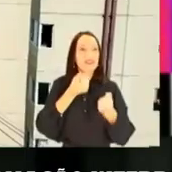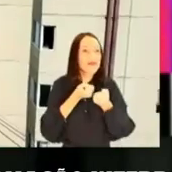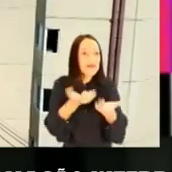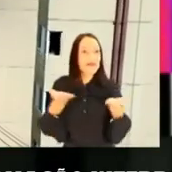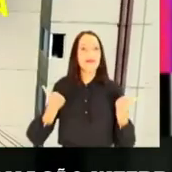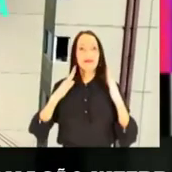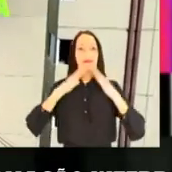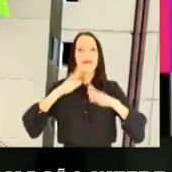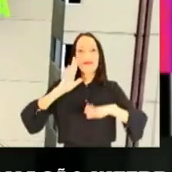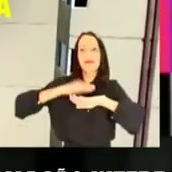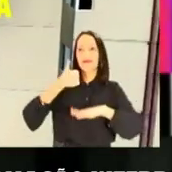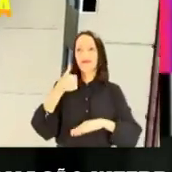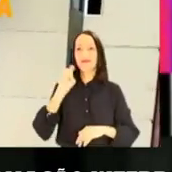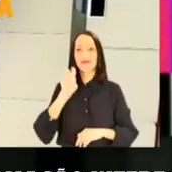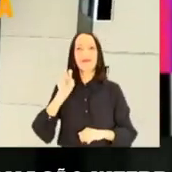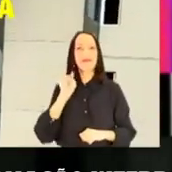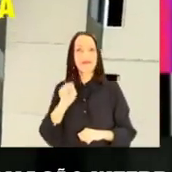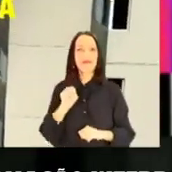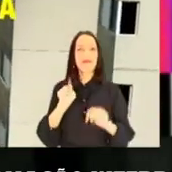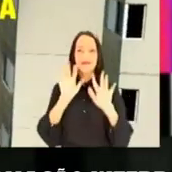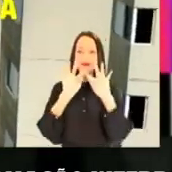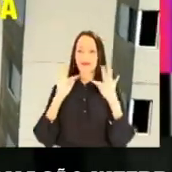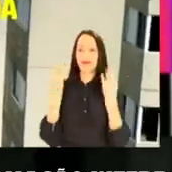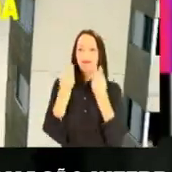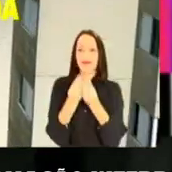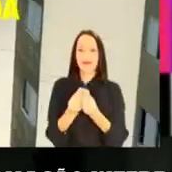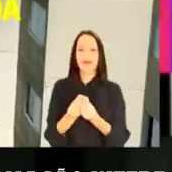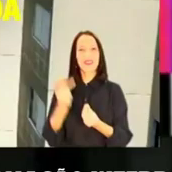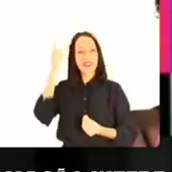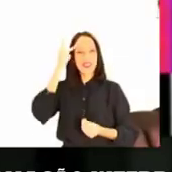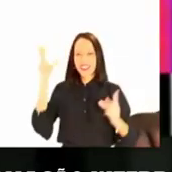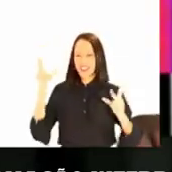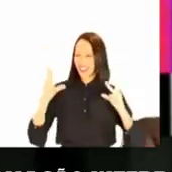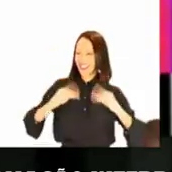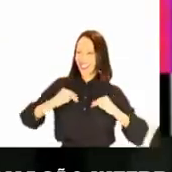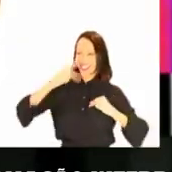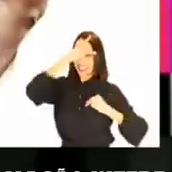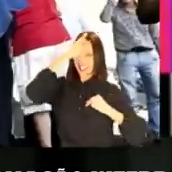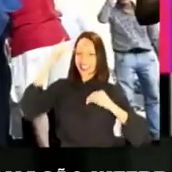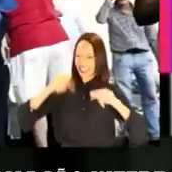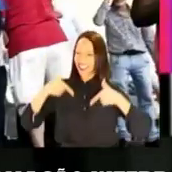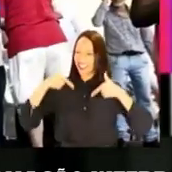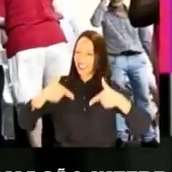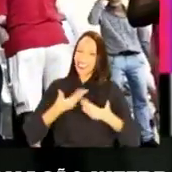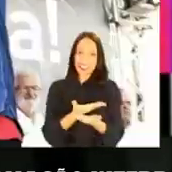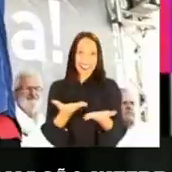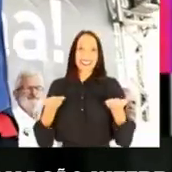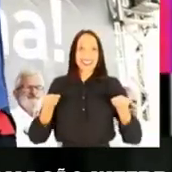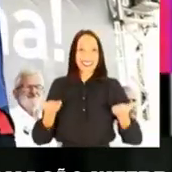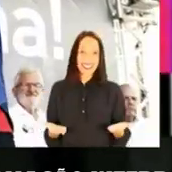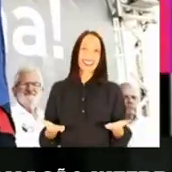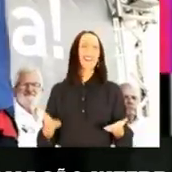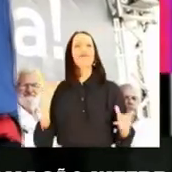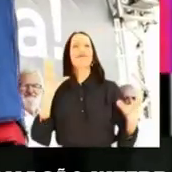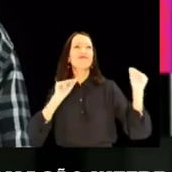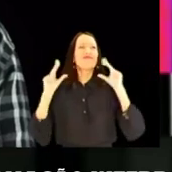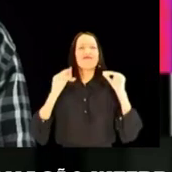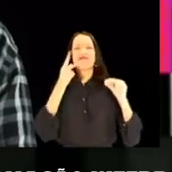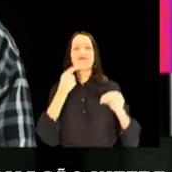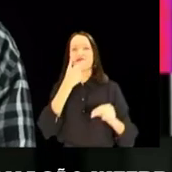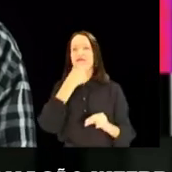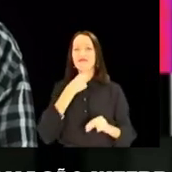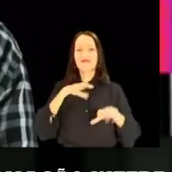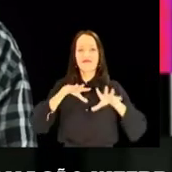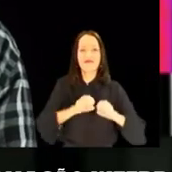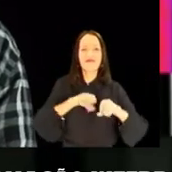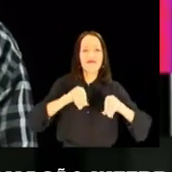Guilherme Boulos já entregou casas para mais de 15 mil famílias. São Paulo merece um prefeito assim. O pessoal